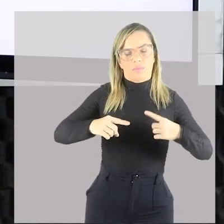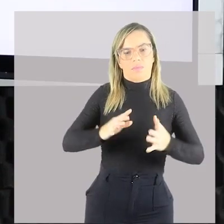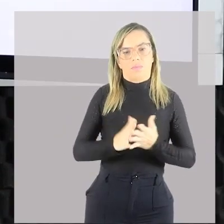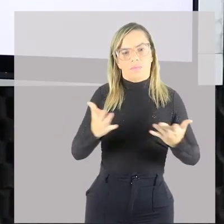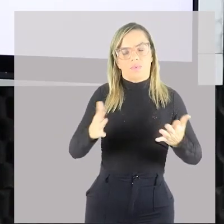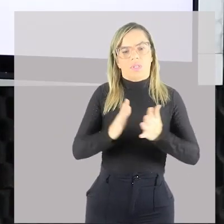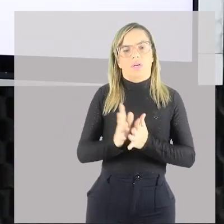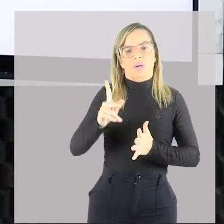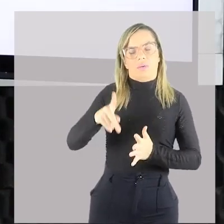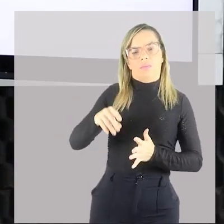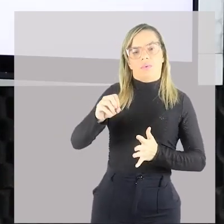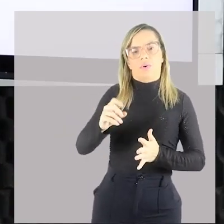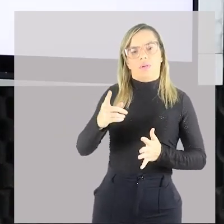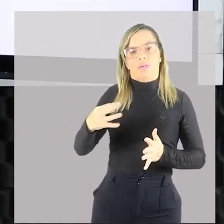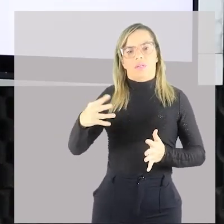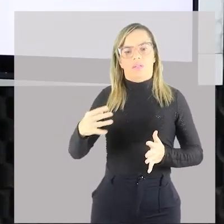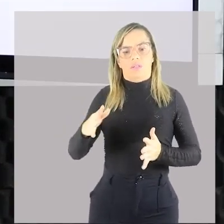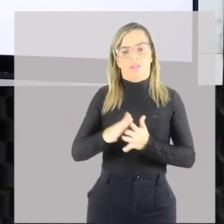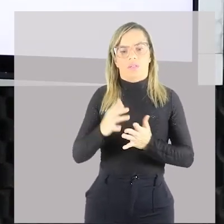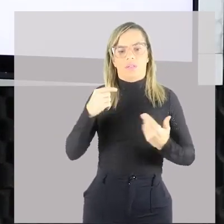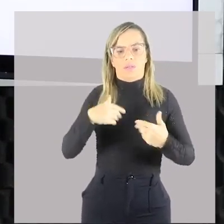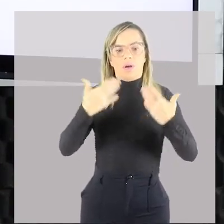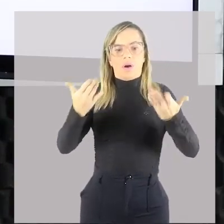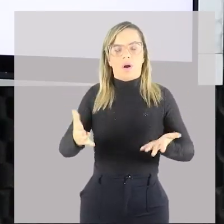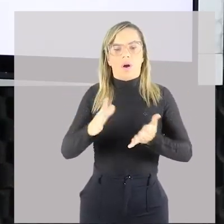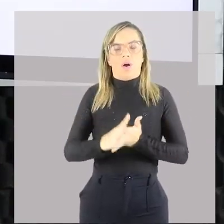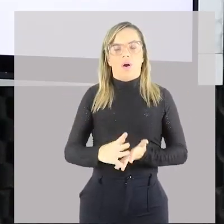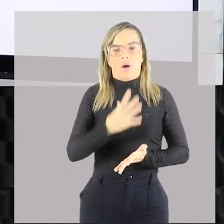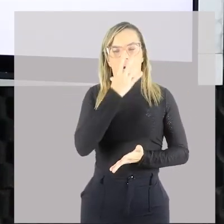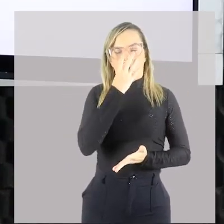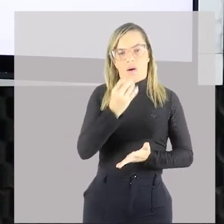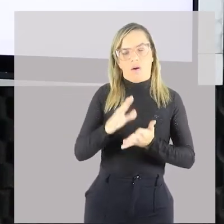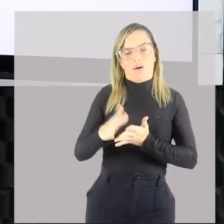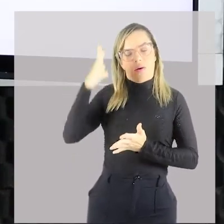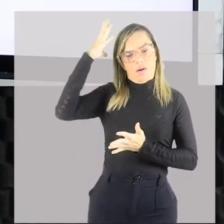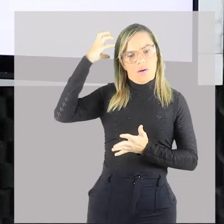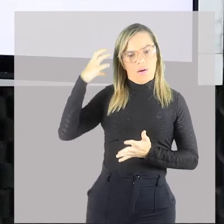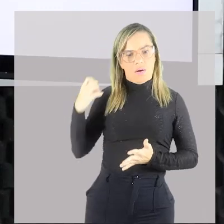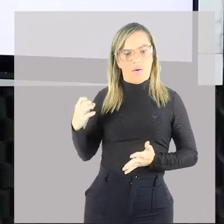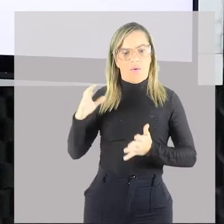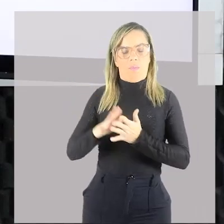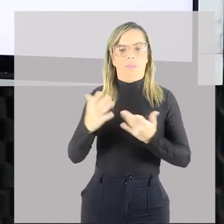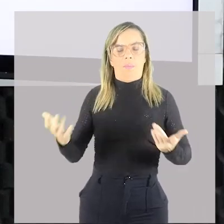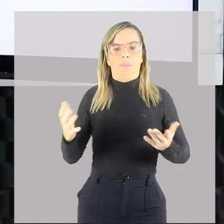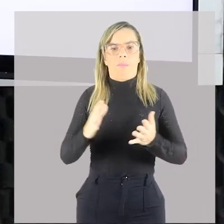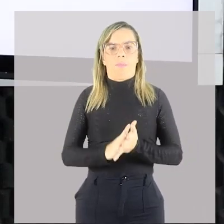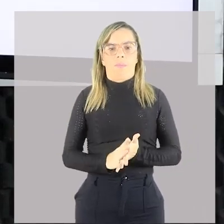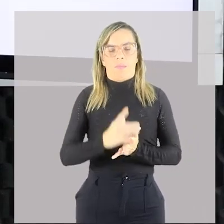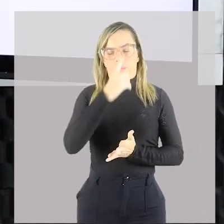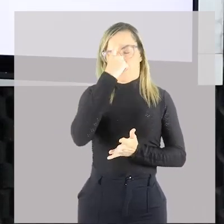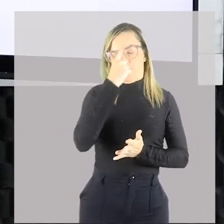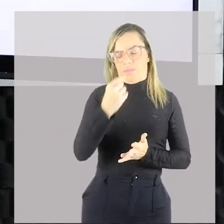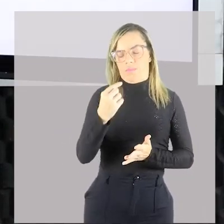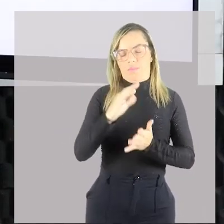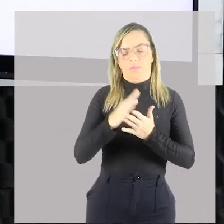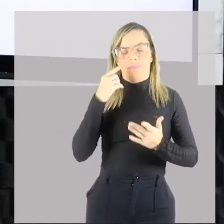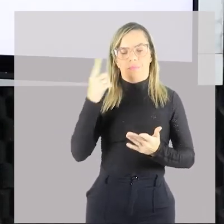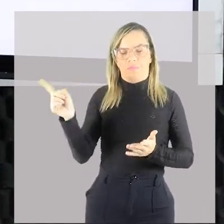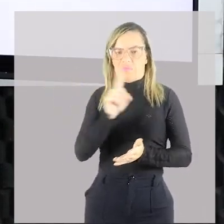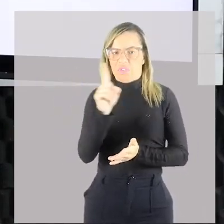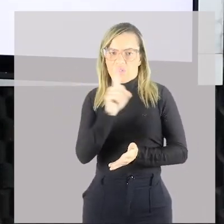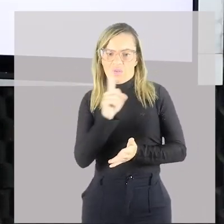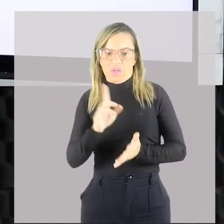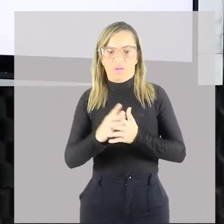Politeia. Hobbes, Locke e Rousseau vão desfazer esta ideia. Ele não é político por natureza. Por